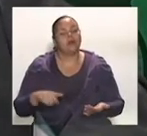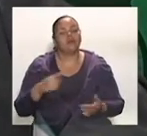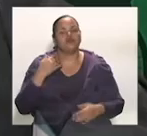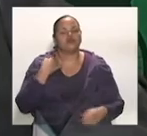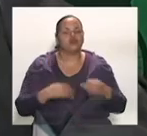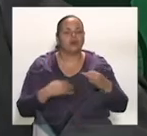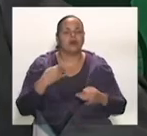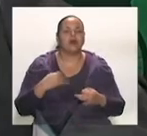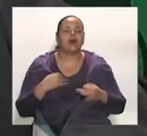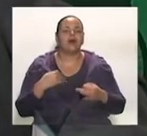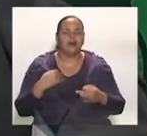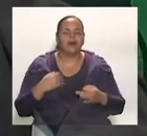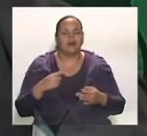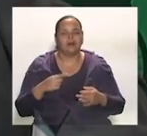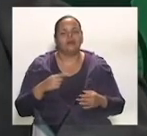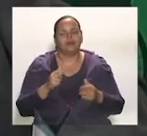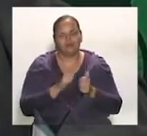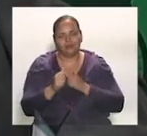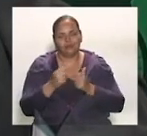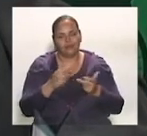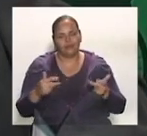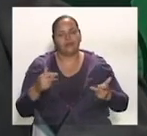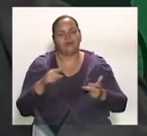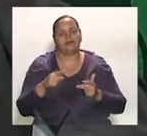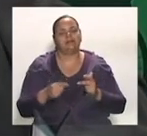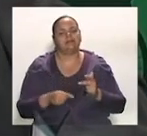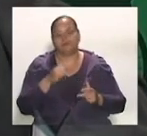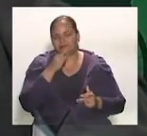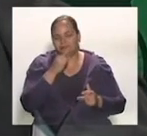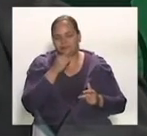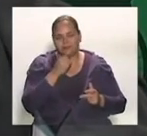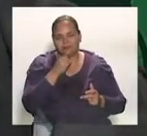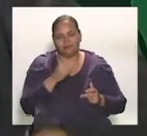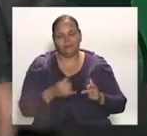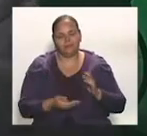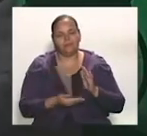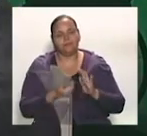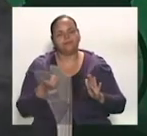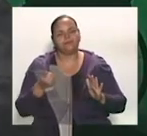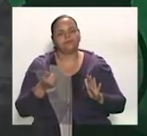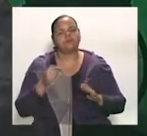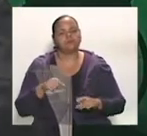esportiva, porque a justiça desportiva ela é responsável para